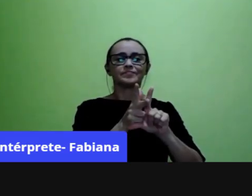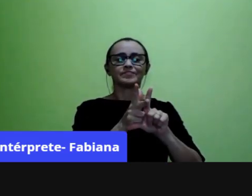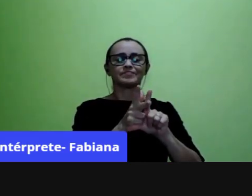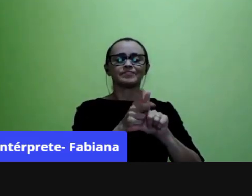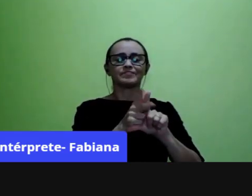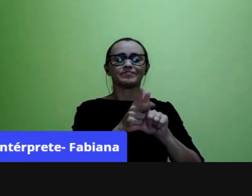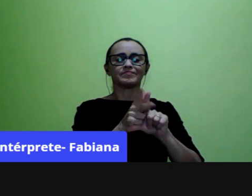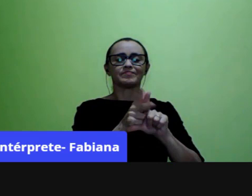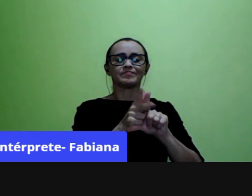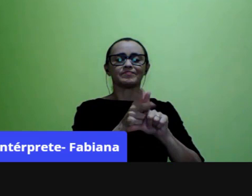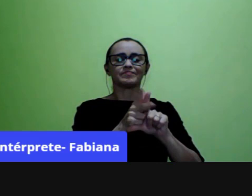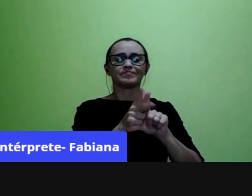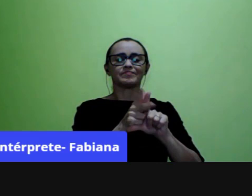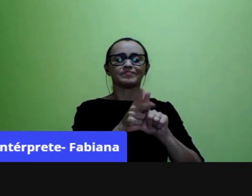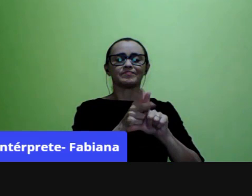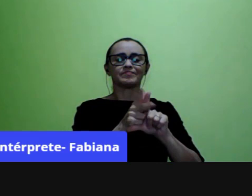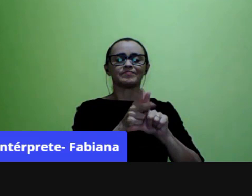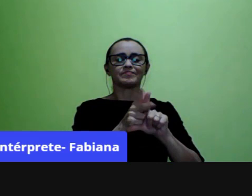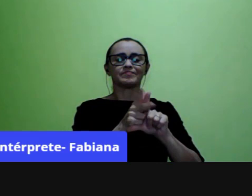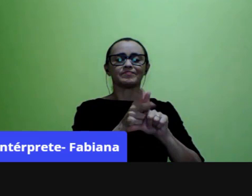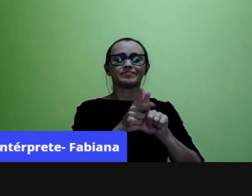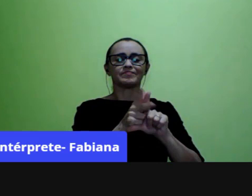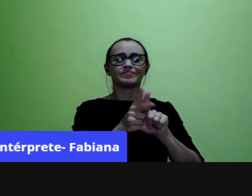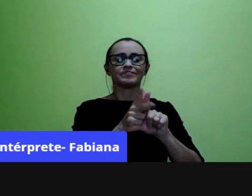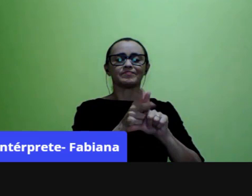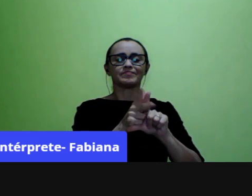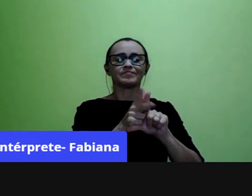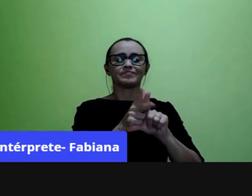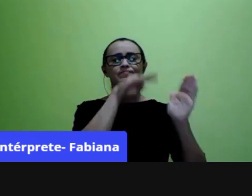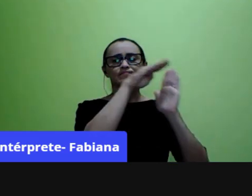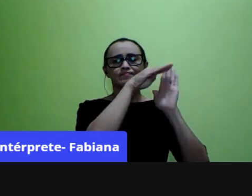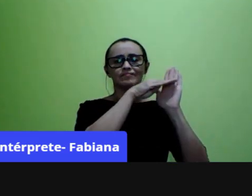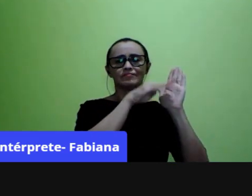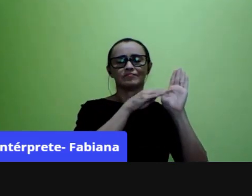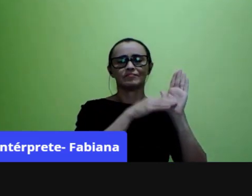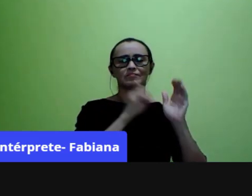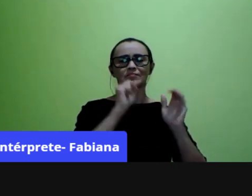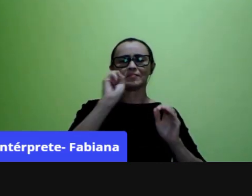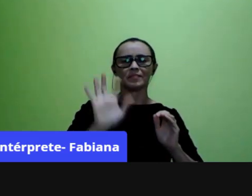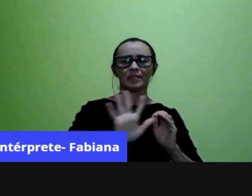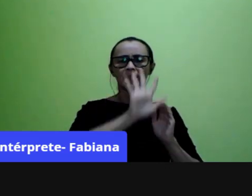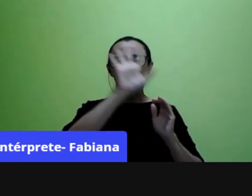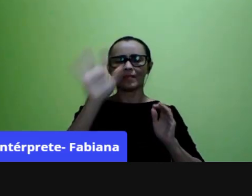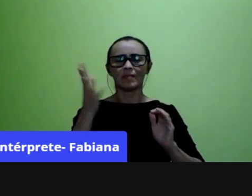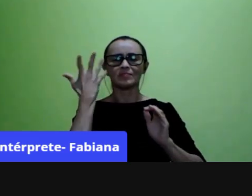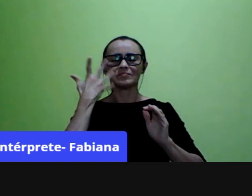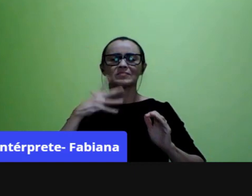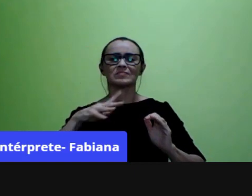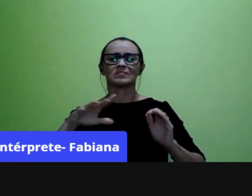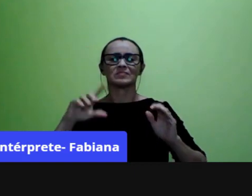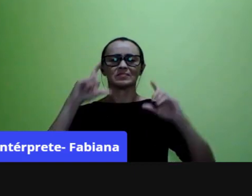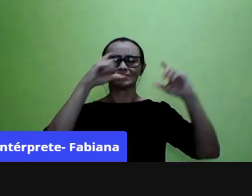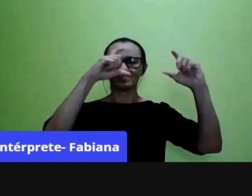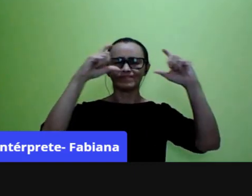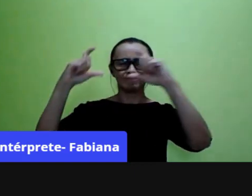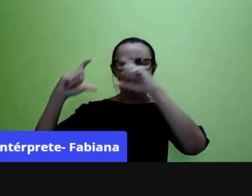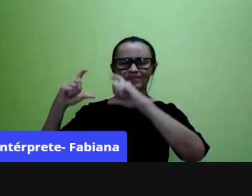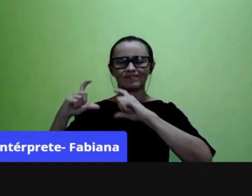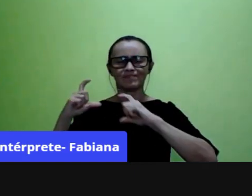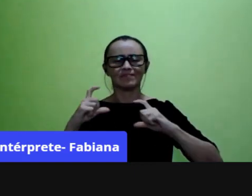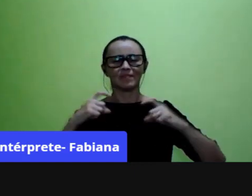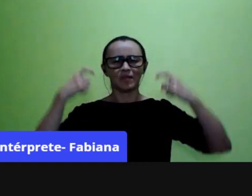de chamada, foto das crianças, uma estante de livro, os bichinhos de pelúcia,